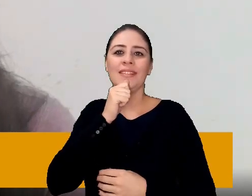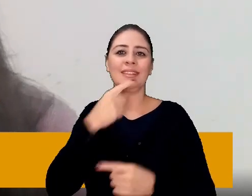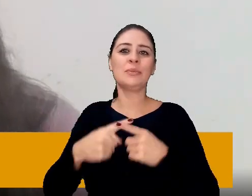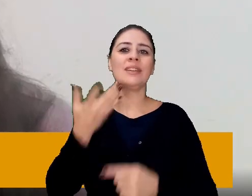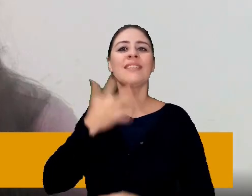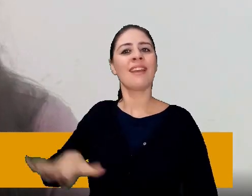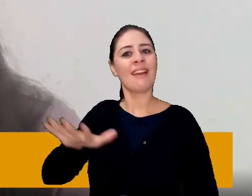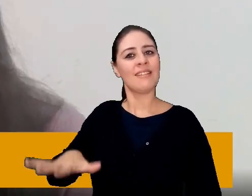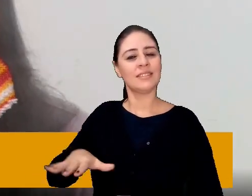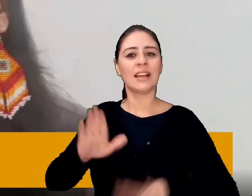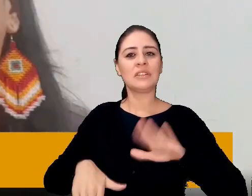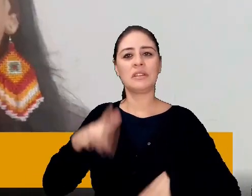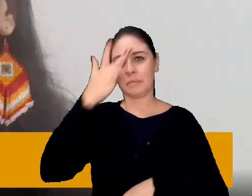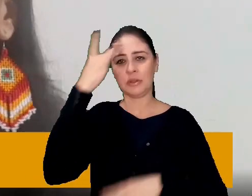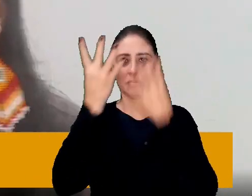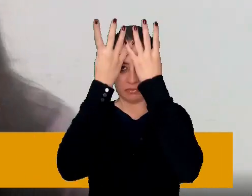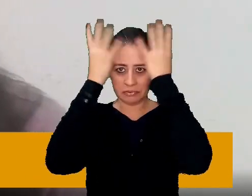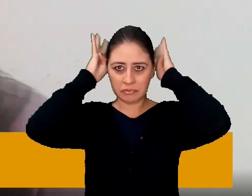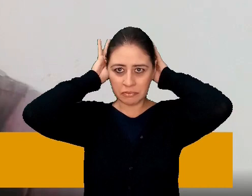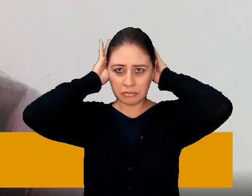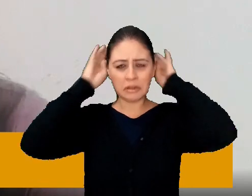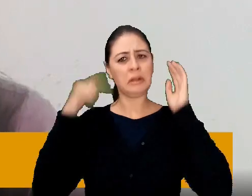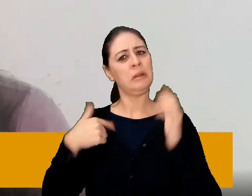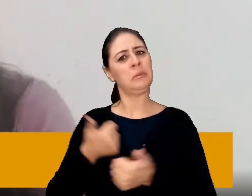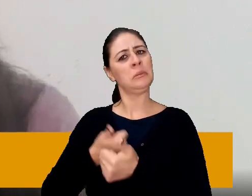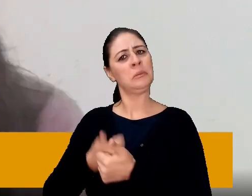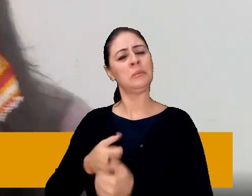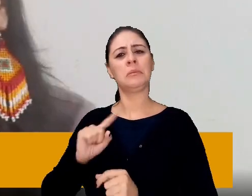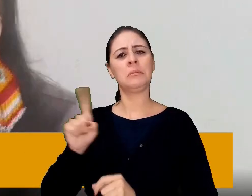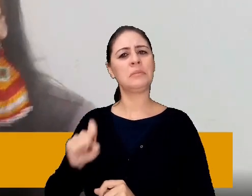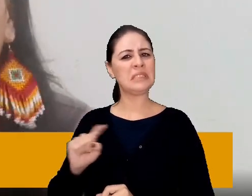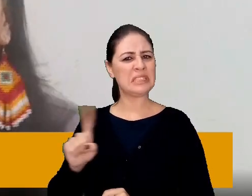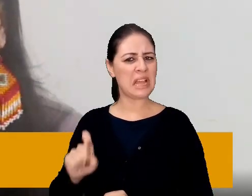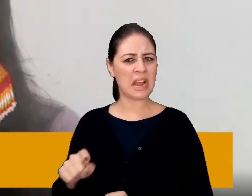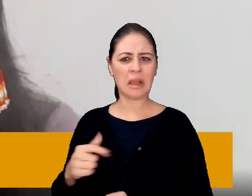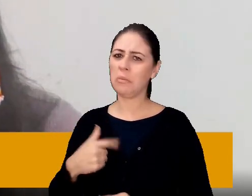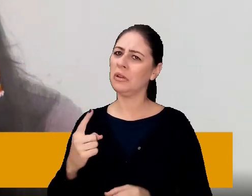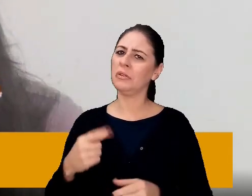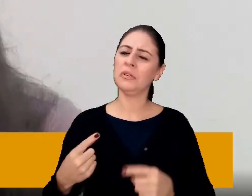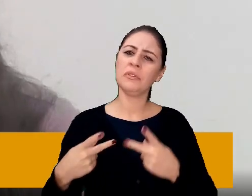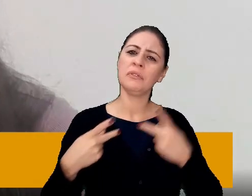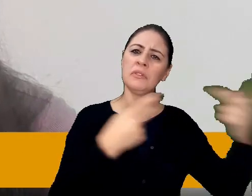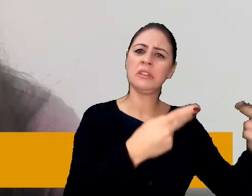aquele cocarzinho. Eu falava assim, peraí, mas será que eu sou isso mesmo? Porque quando eu vou lá na aldeia, nas férias, não é isso que acontece,